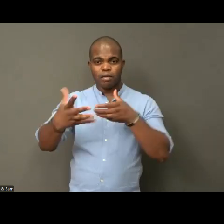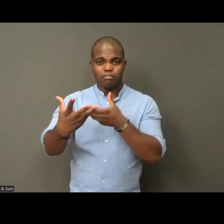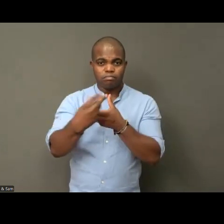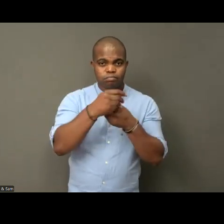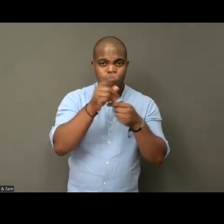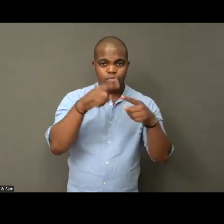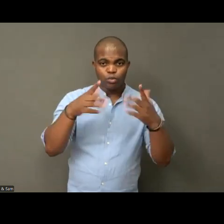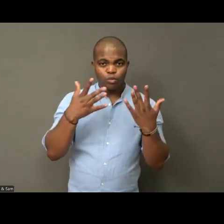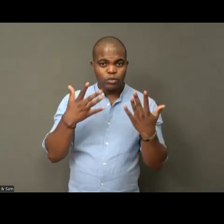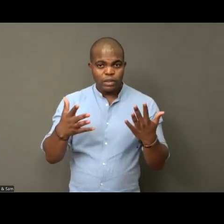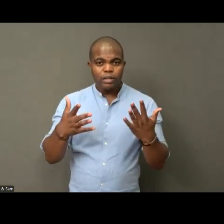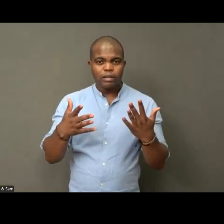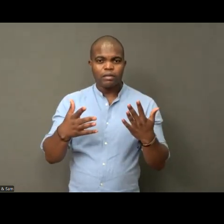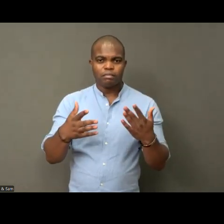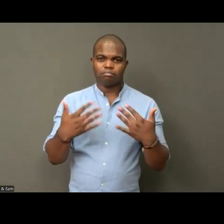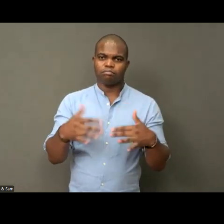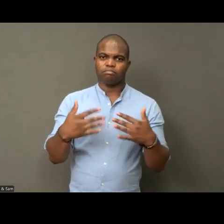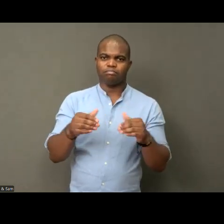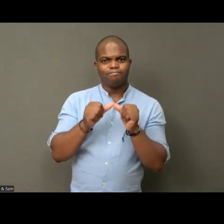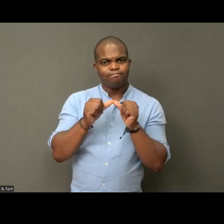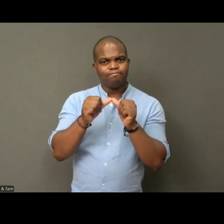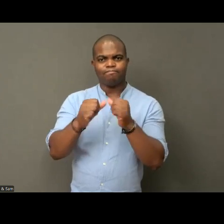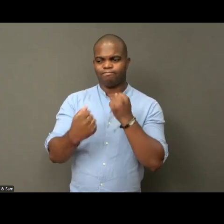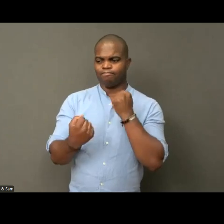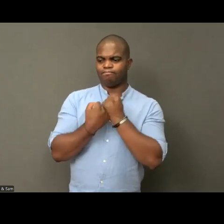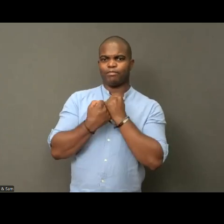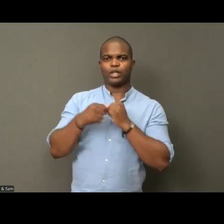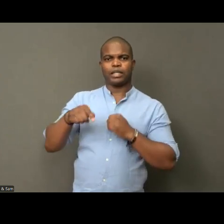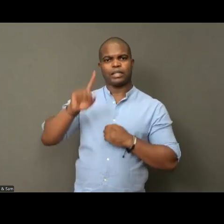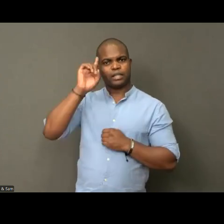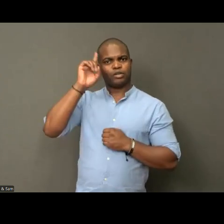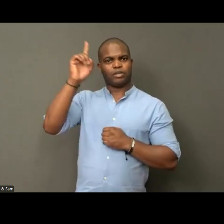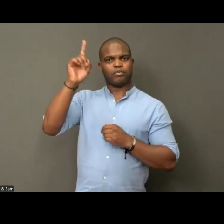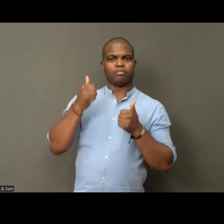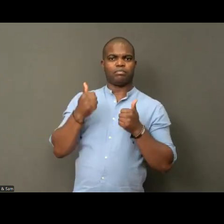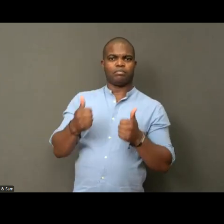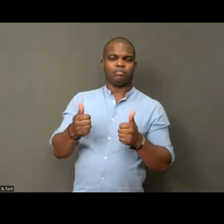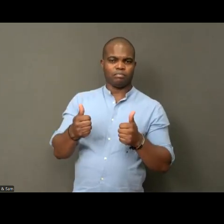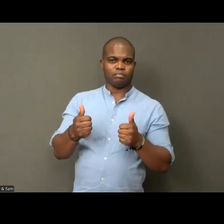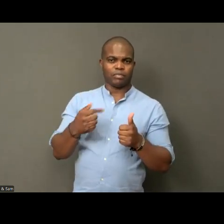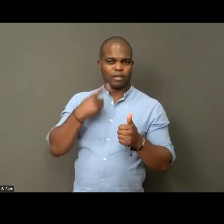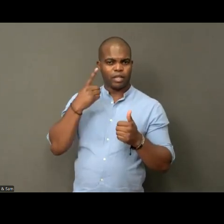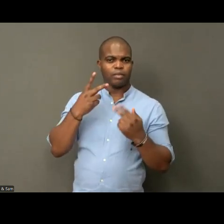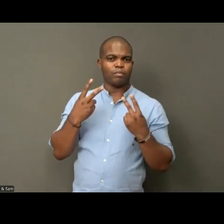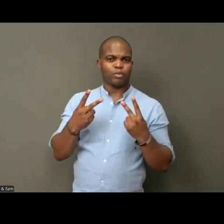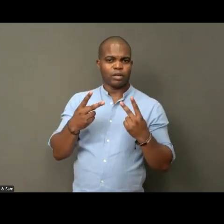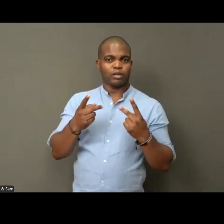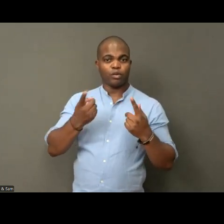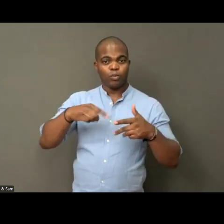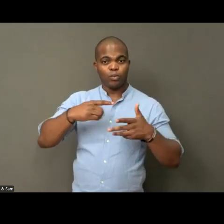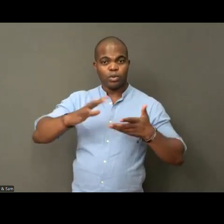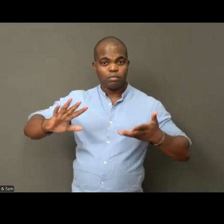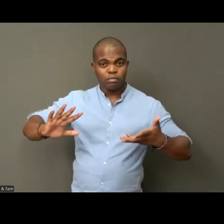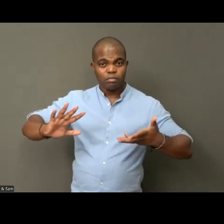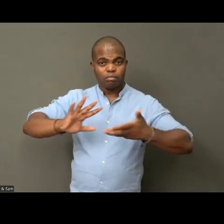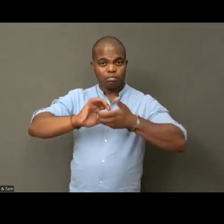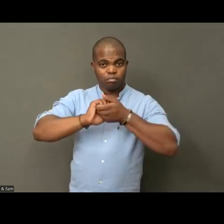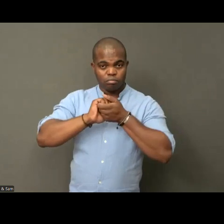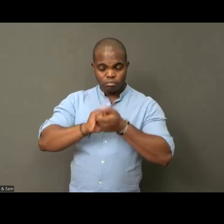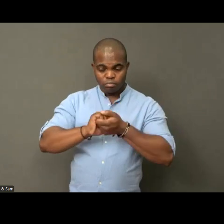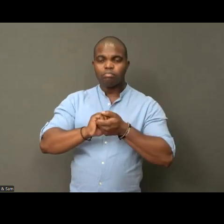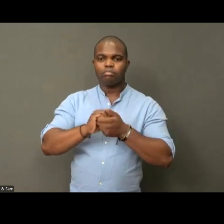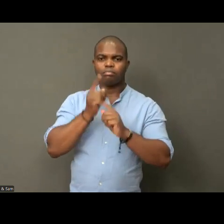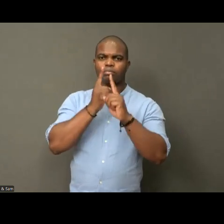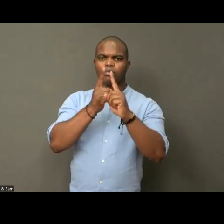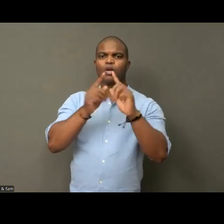que, através da colaboração e nossos esforços para avançar os alvos e metas de saúde globais, podemos obter